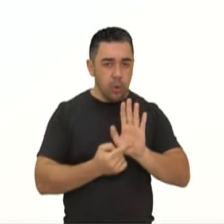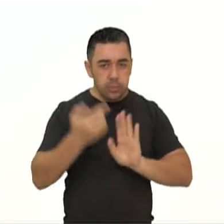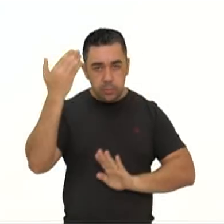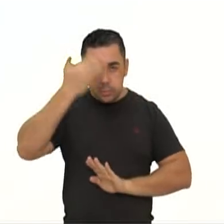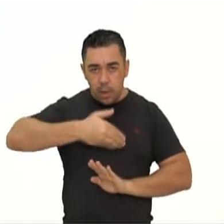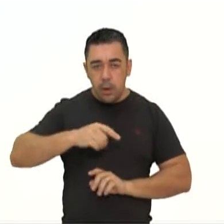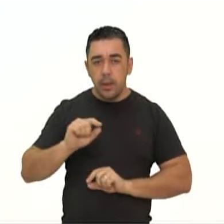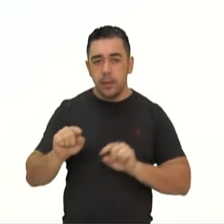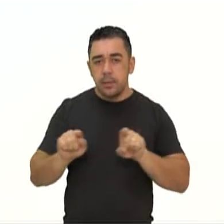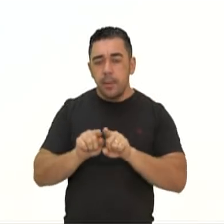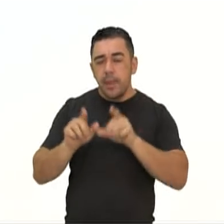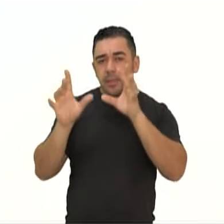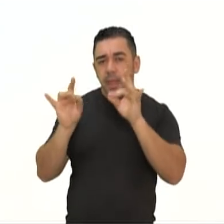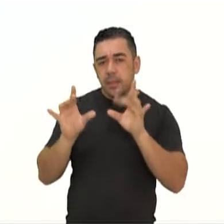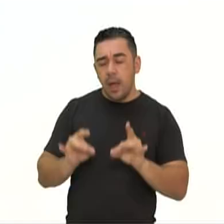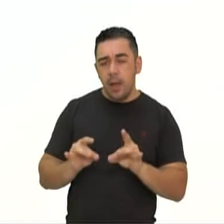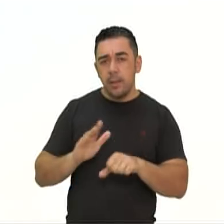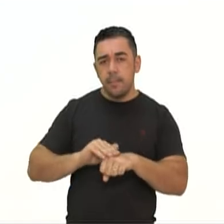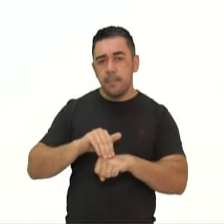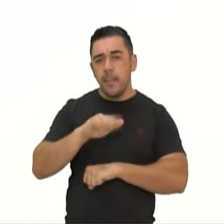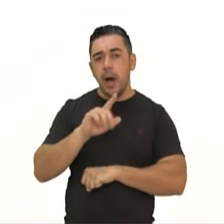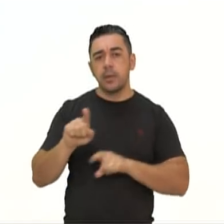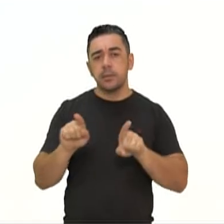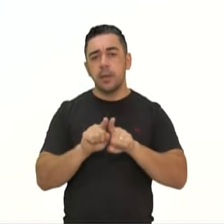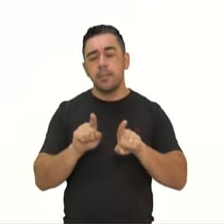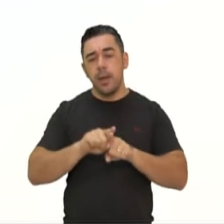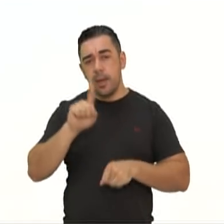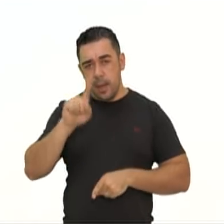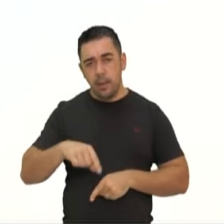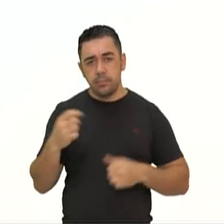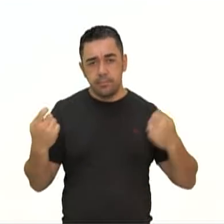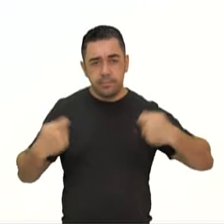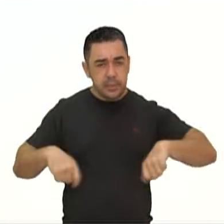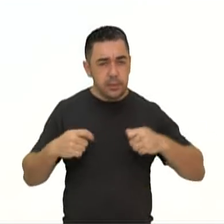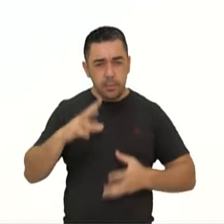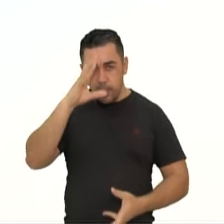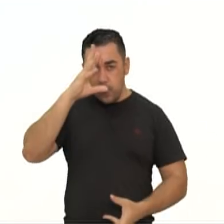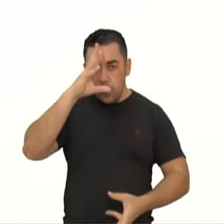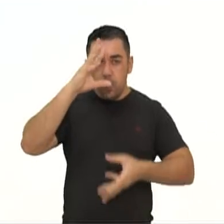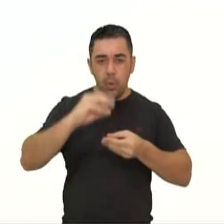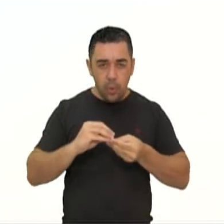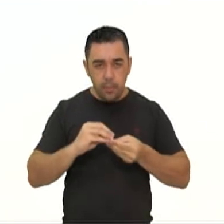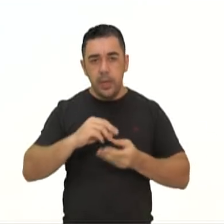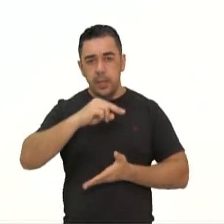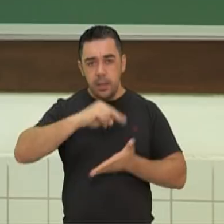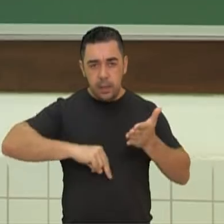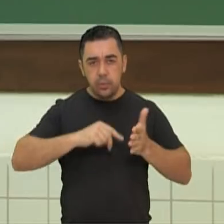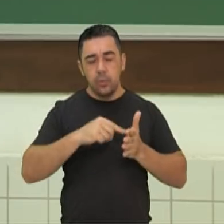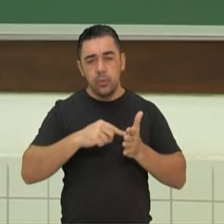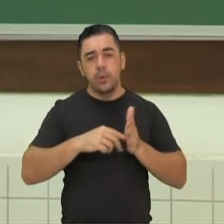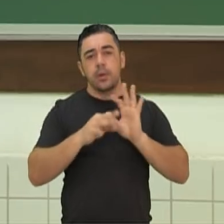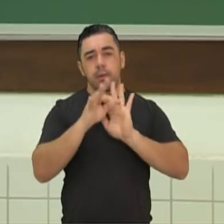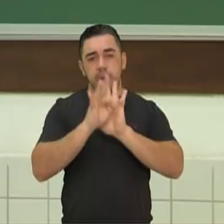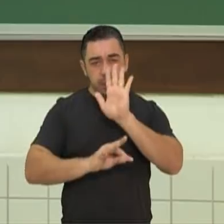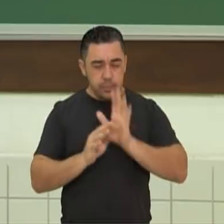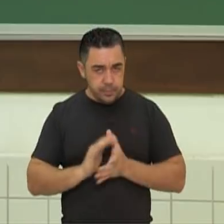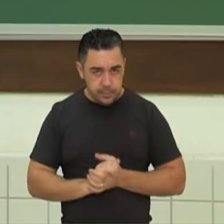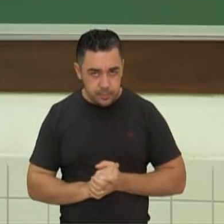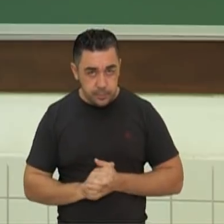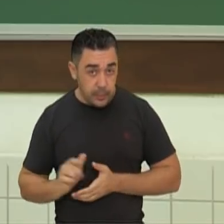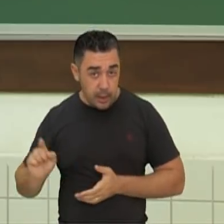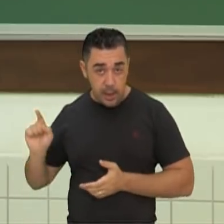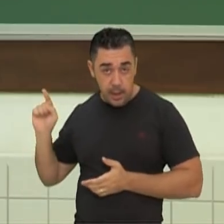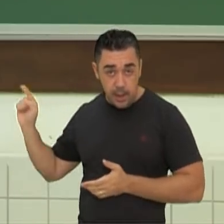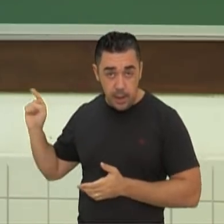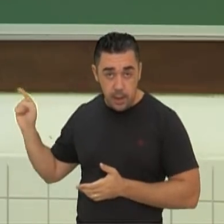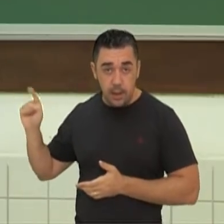evidenciando detalhes mais importantes e fundamentais à compreensão do leitor. Pessoal, aqui nessa parte do